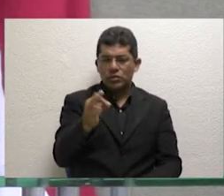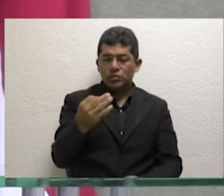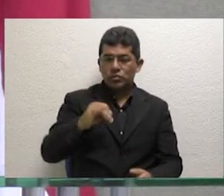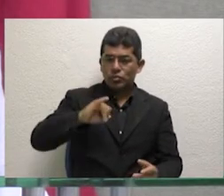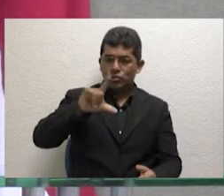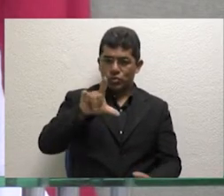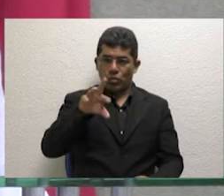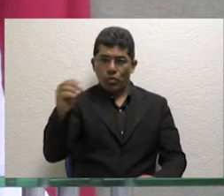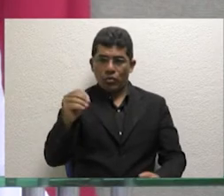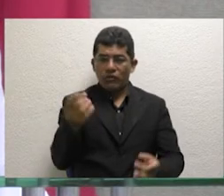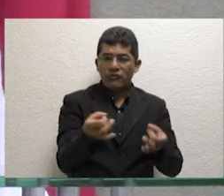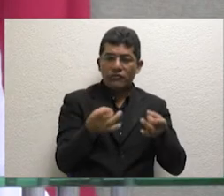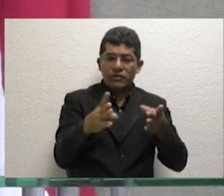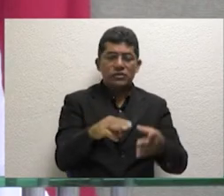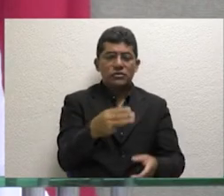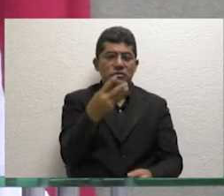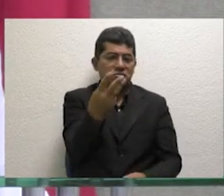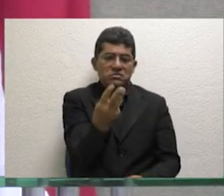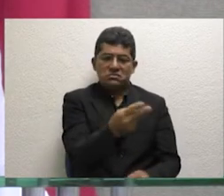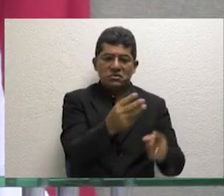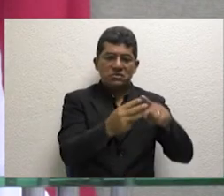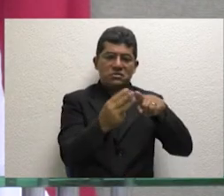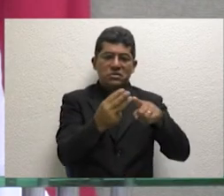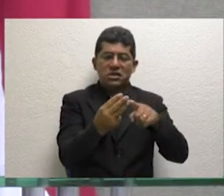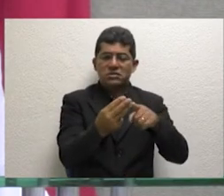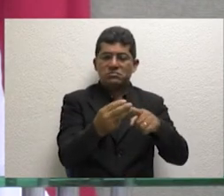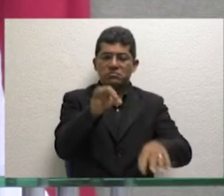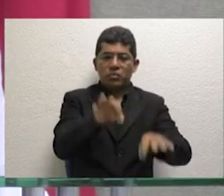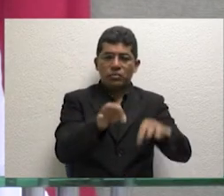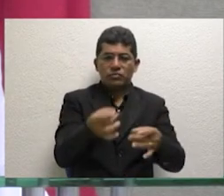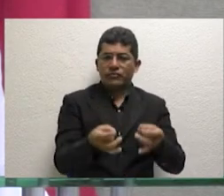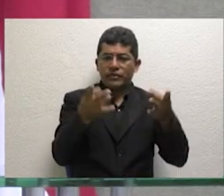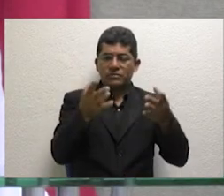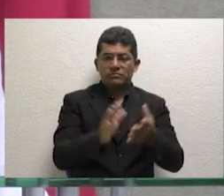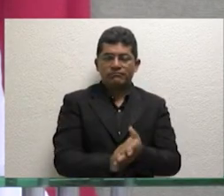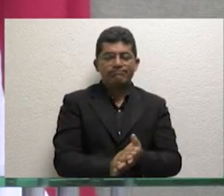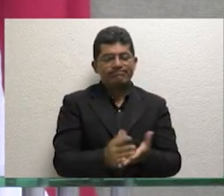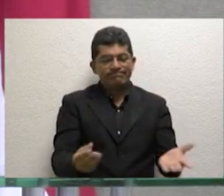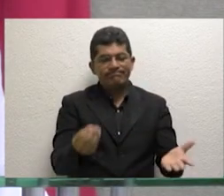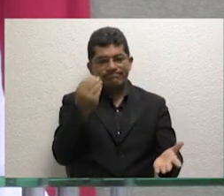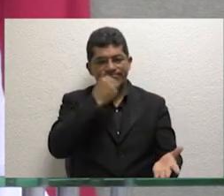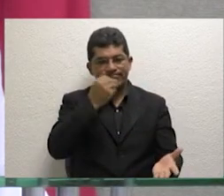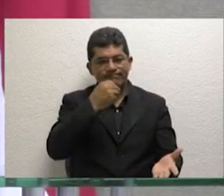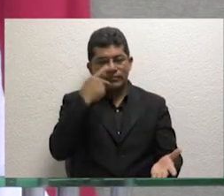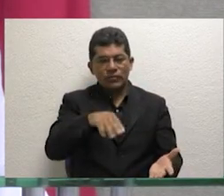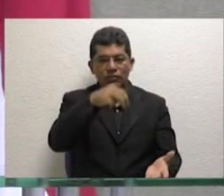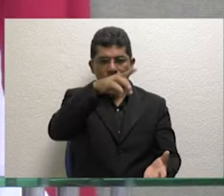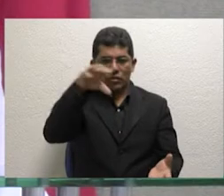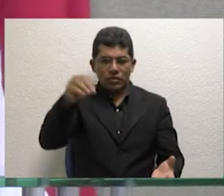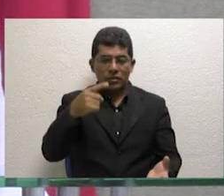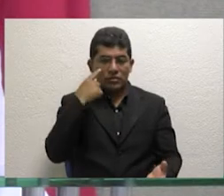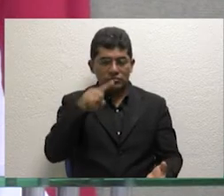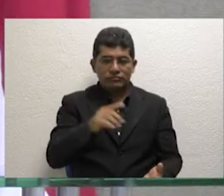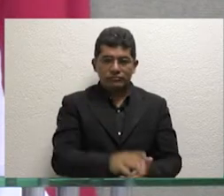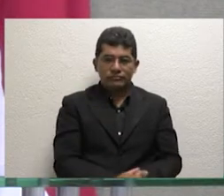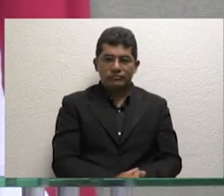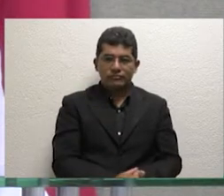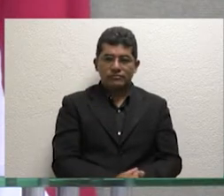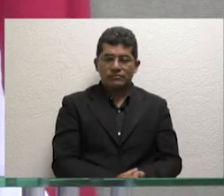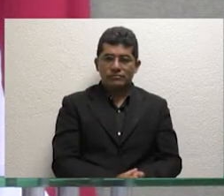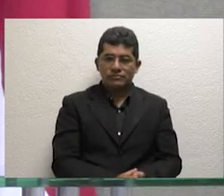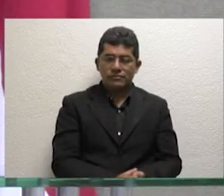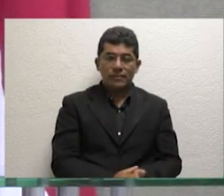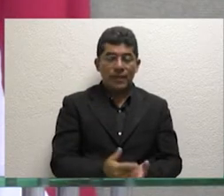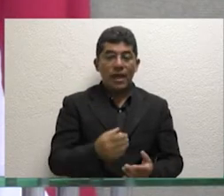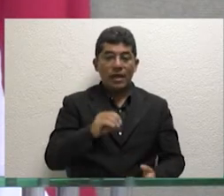industrial vem de apenas três produtos de Milson isso mostra a fragilidade do nosso modelo e os riscos que nós temos a inovação